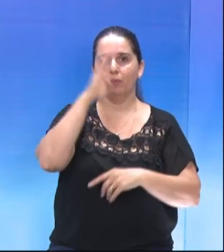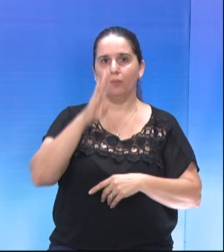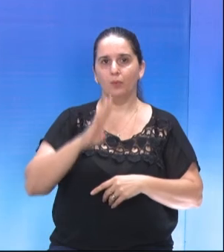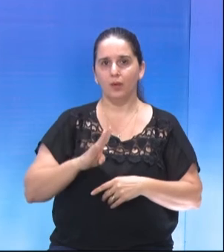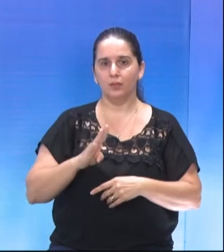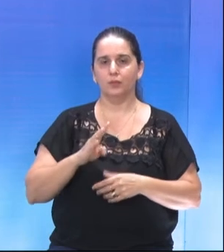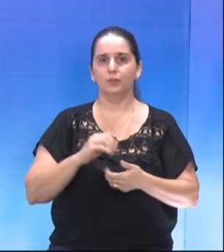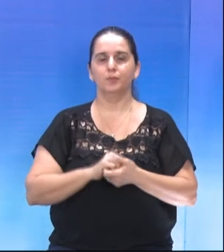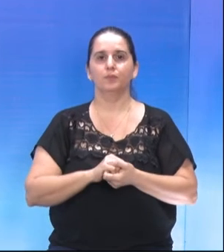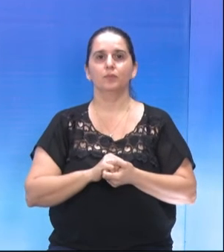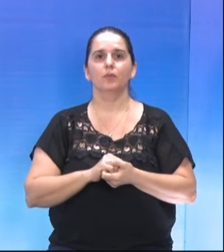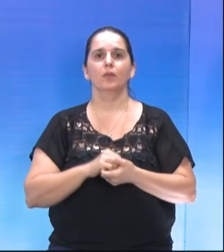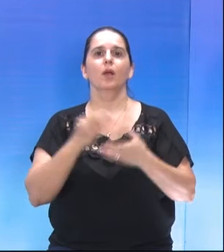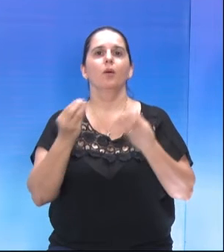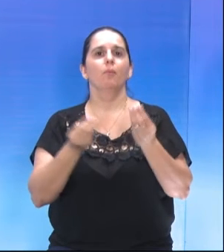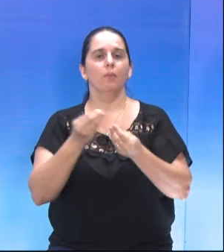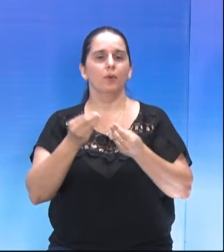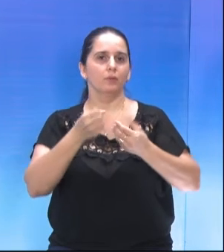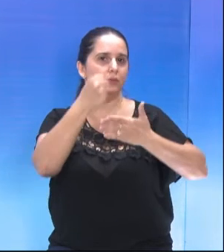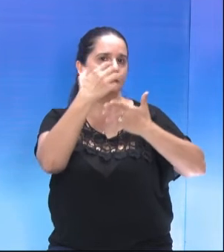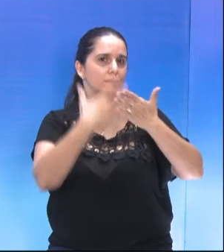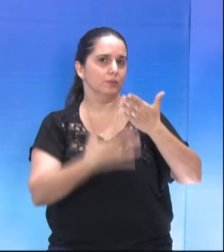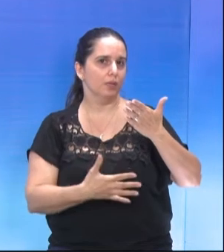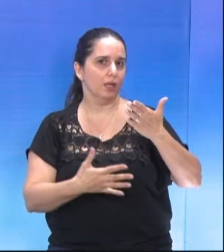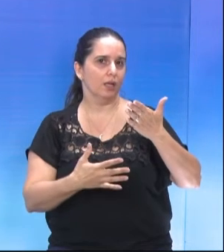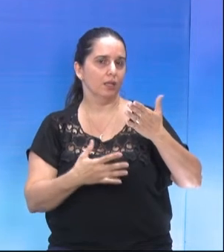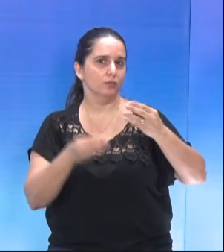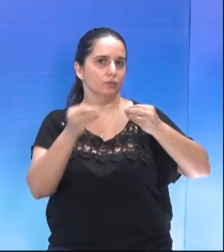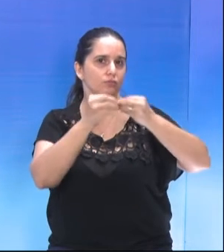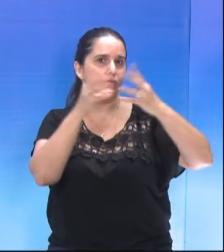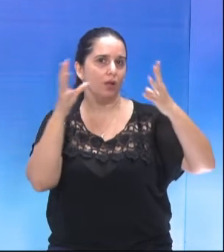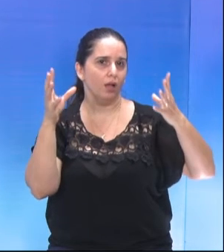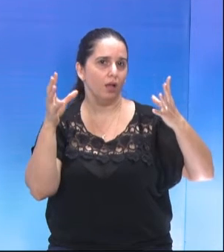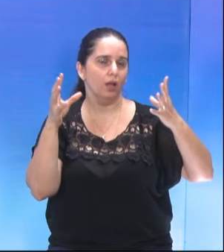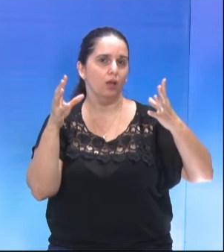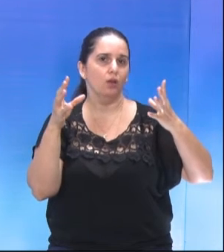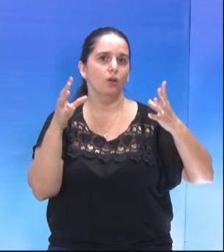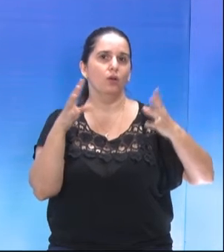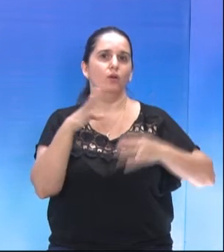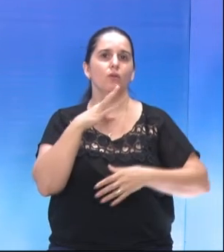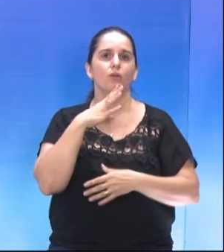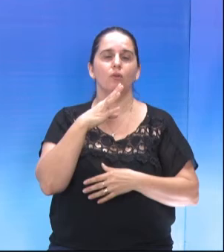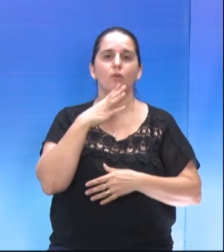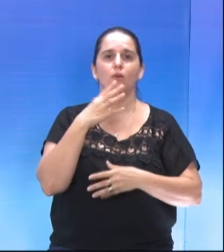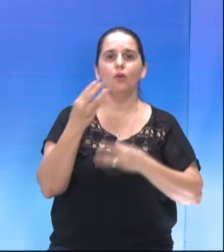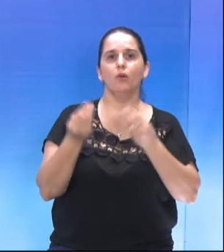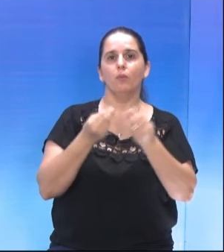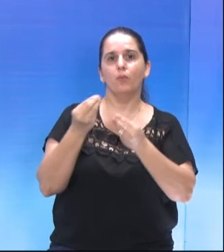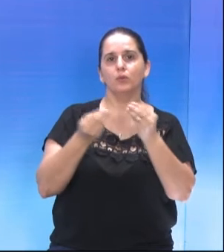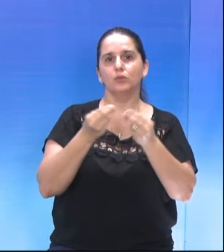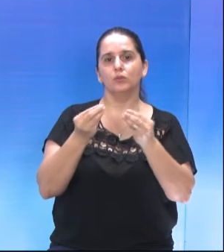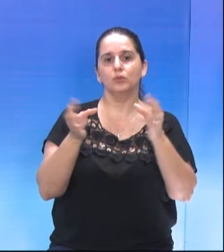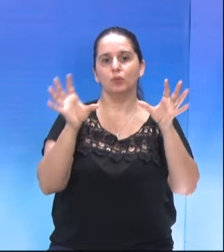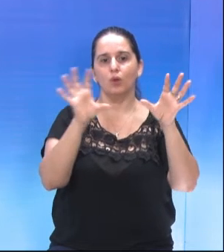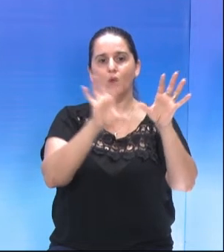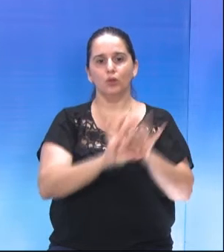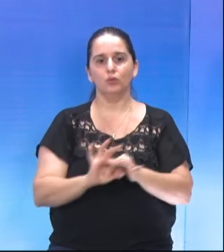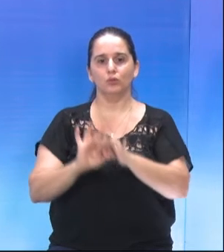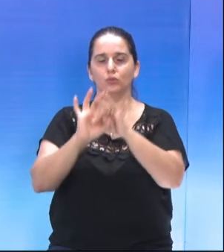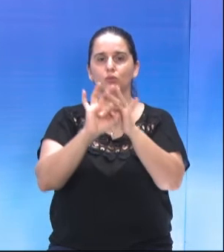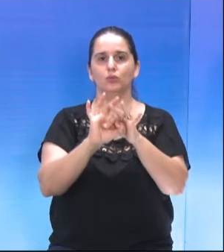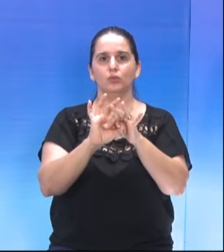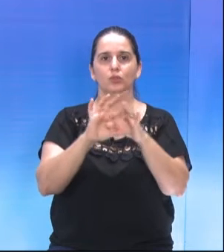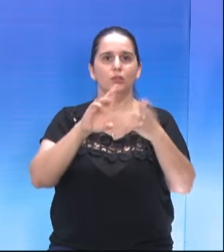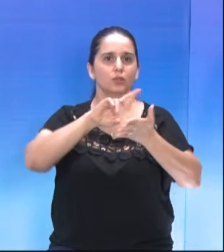gente pode falar um pouco mais sobre essa questão, que o Teatro Mágico ele é conhecido por sua atuação performática e a mistura de